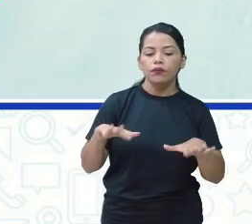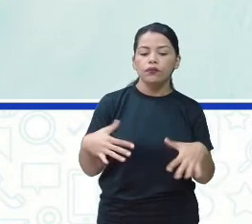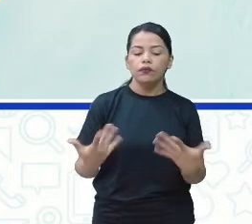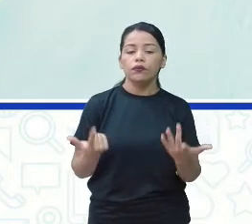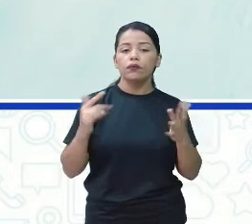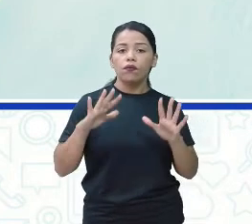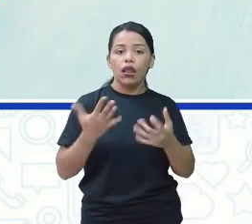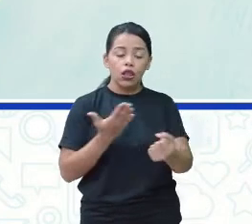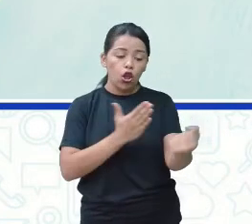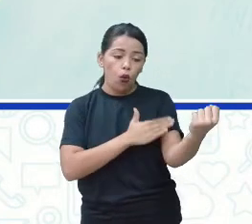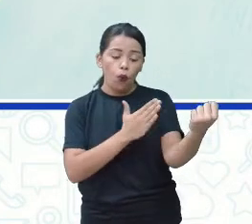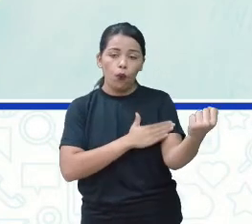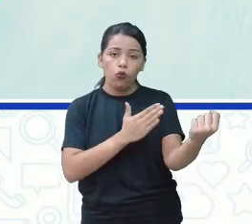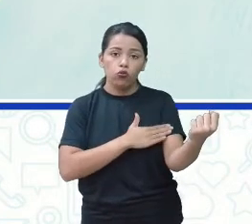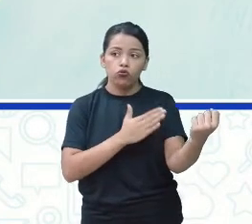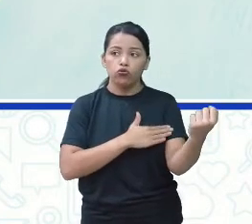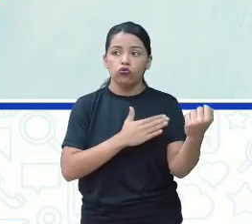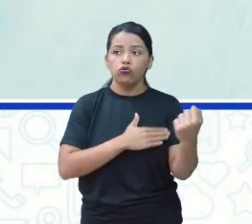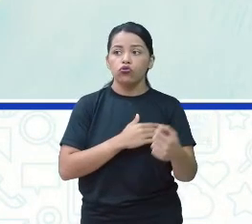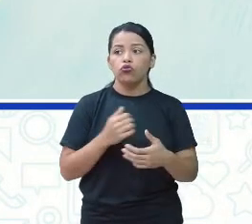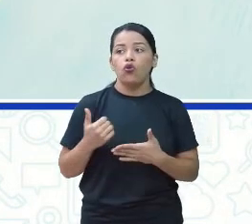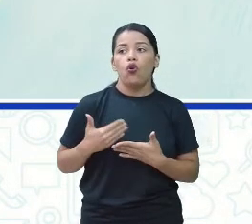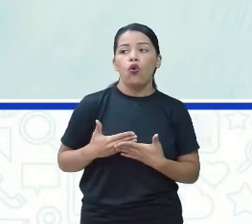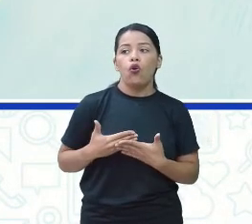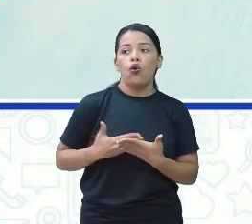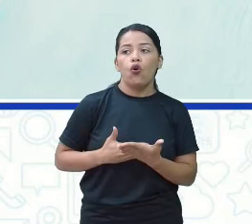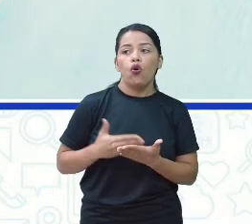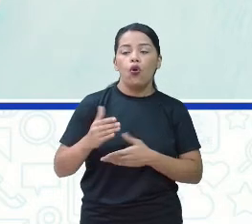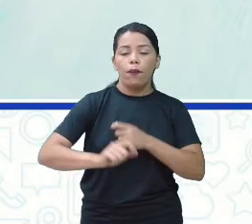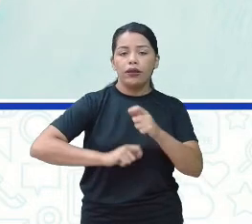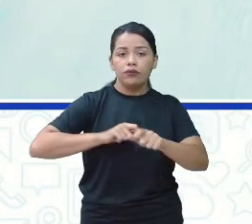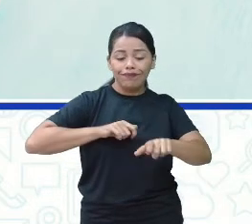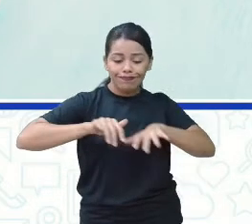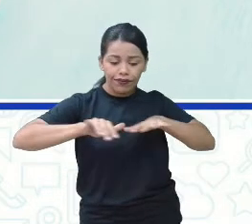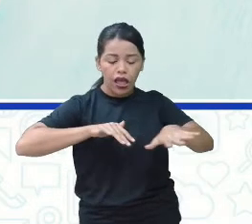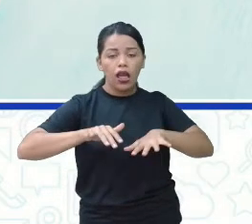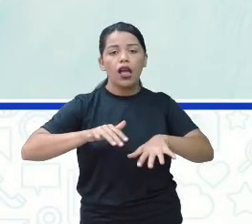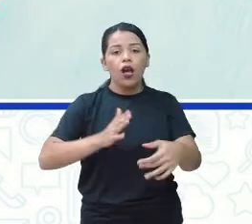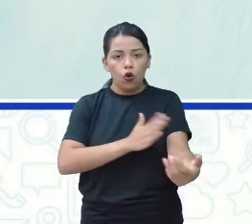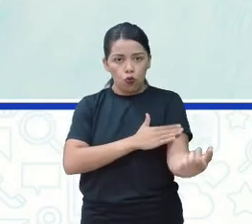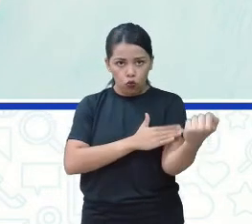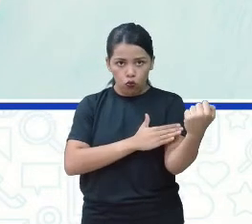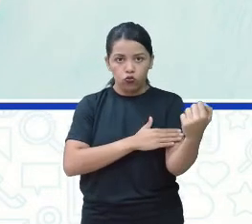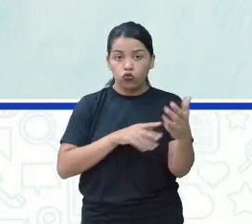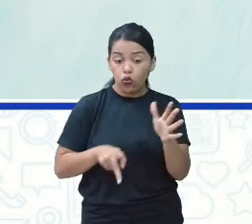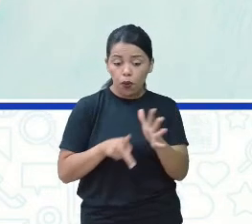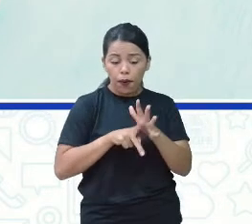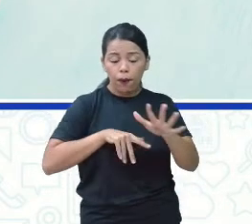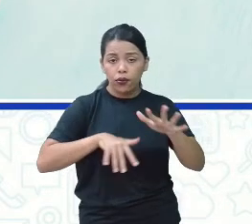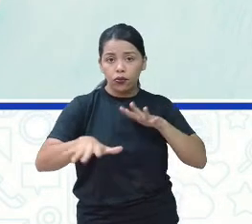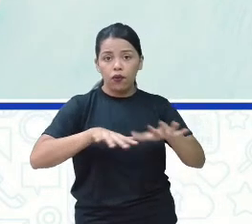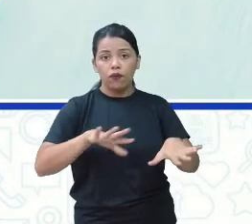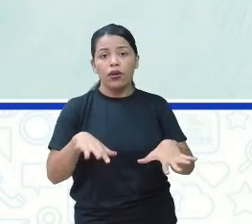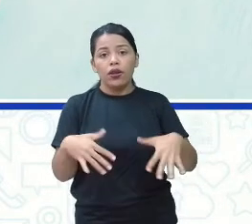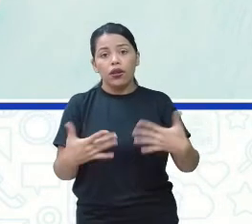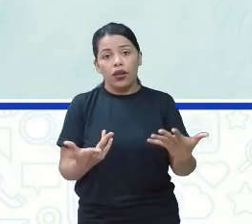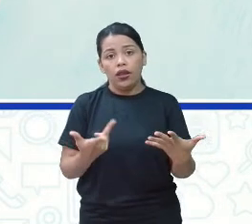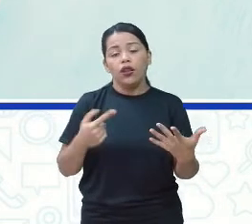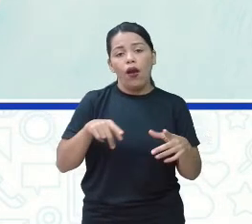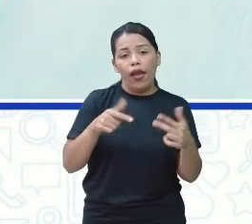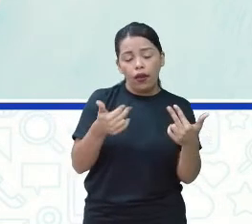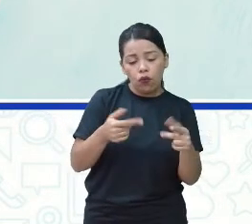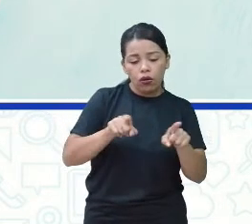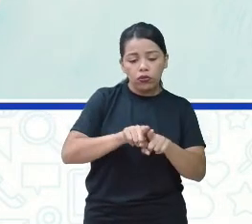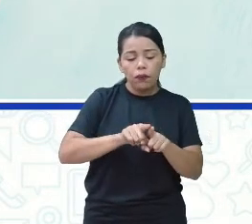dos músculos. Esses músculos são músculos flexores, músculo de movimento. E é recíproco. A questão aí do relaxamento ou